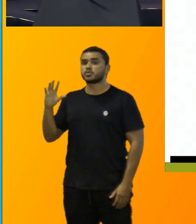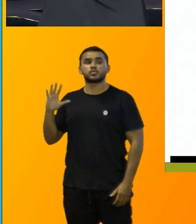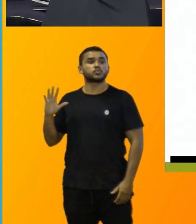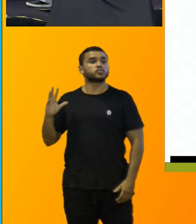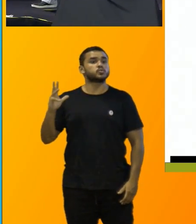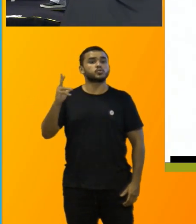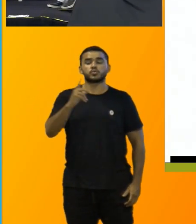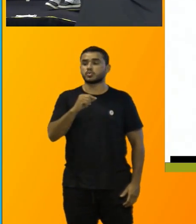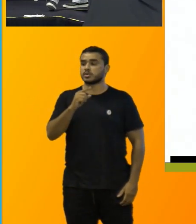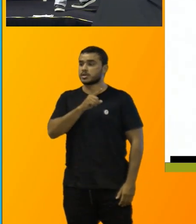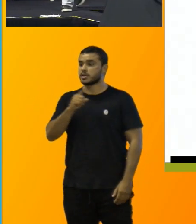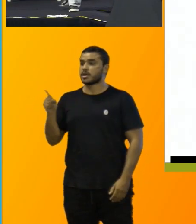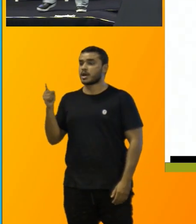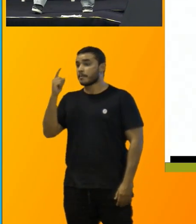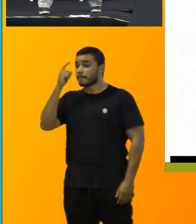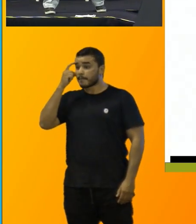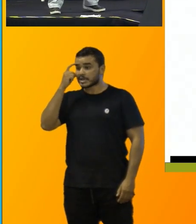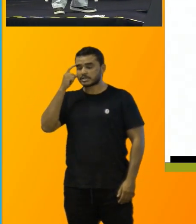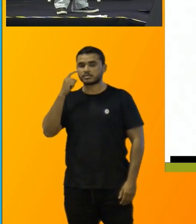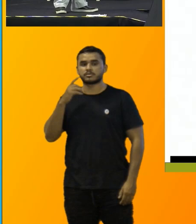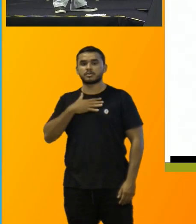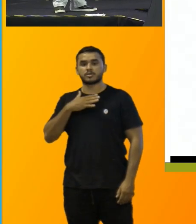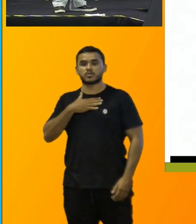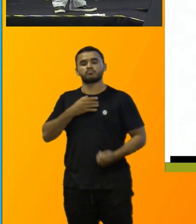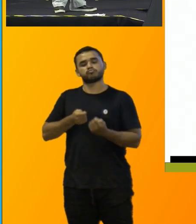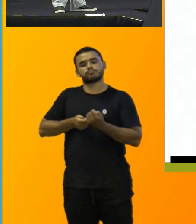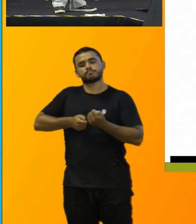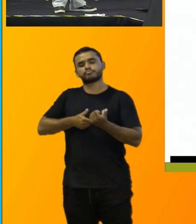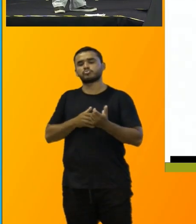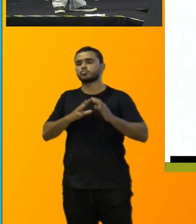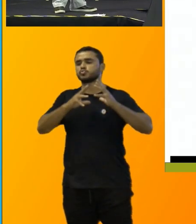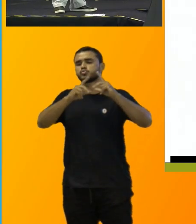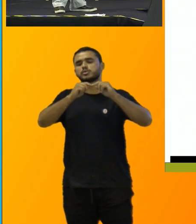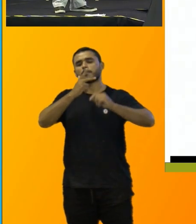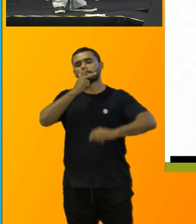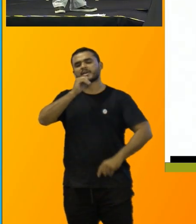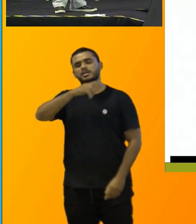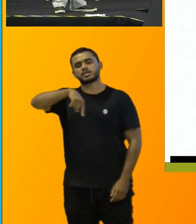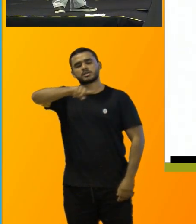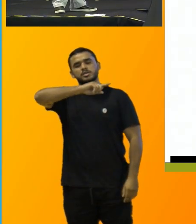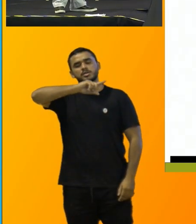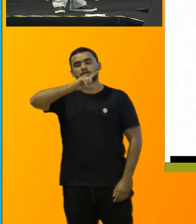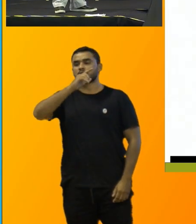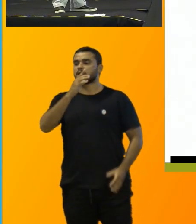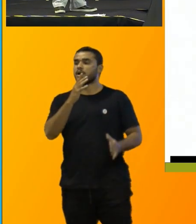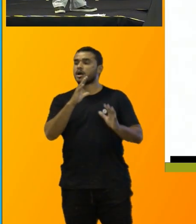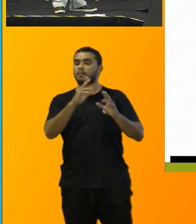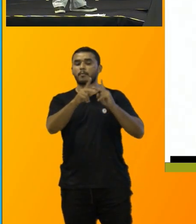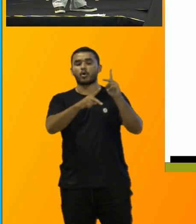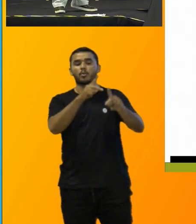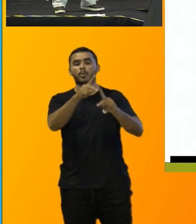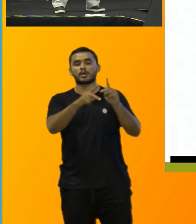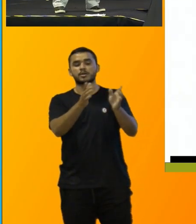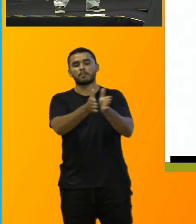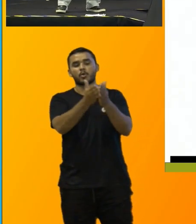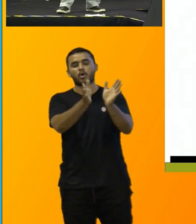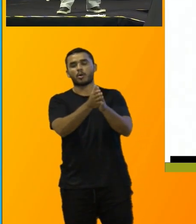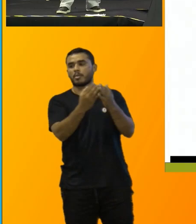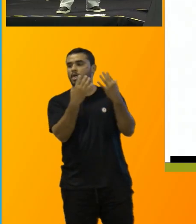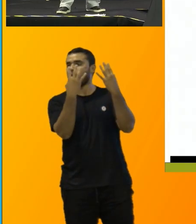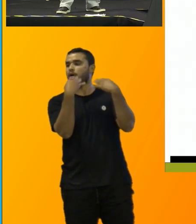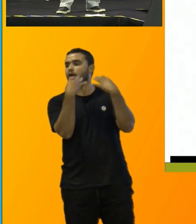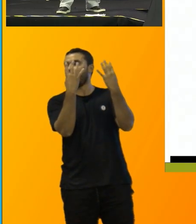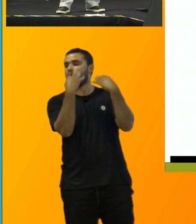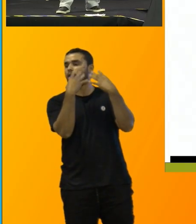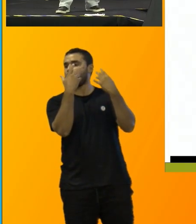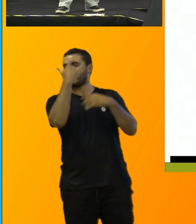pai dos pobres. Olha o que foi que eu grifei aqui na imagem acima. O trabalhador também tem o seu lugar no